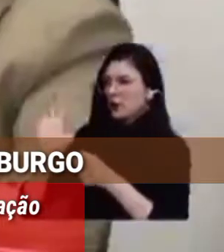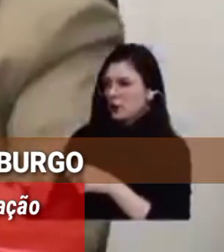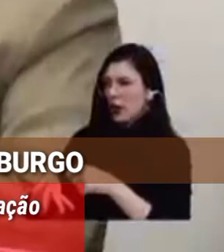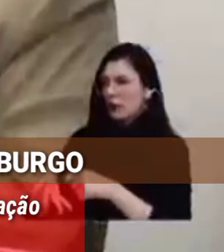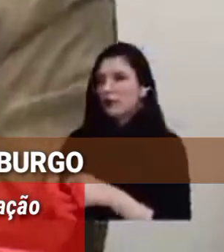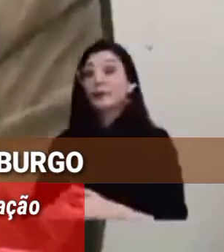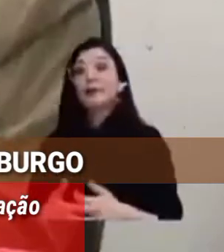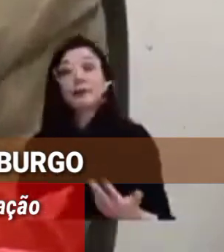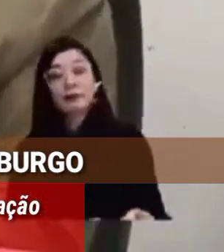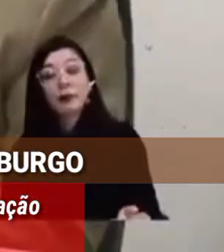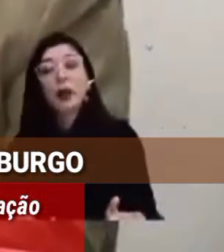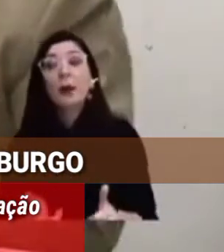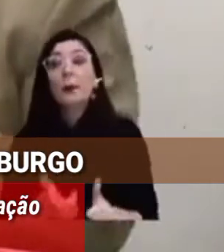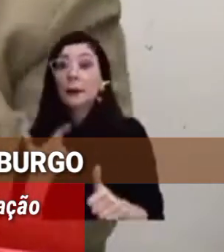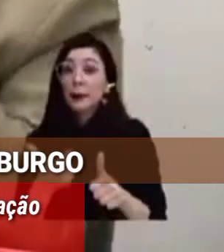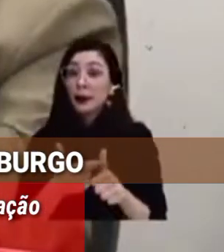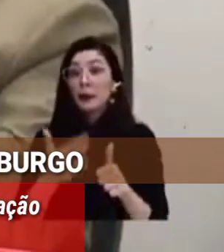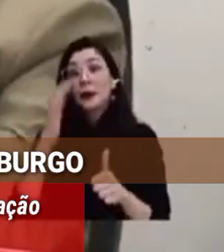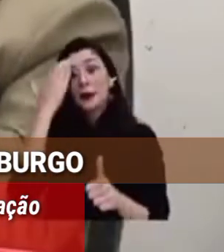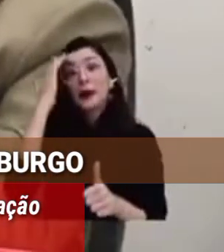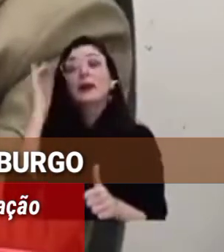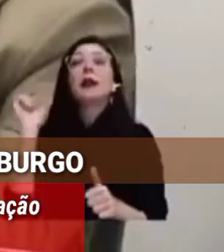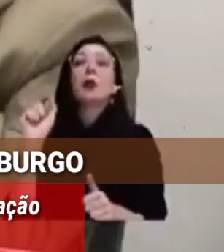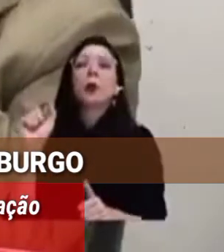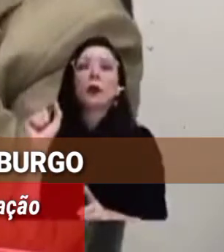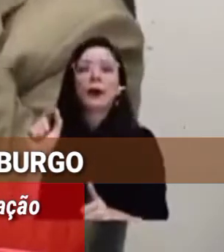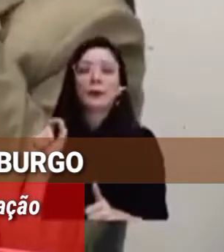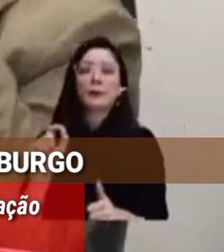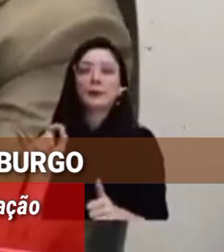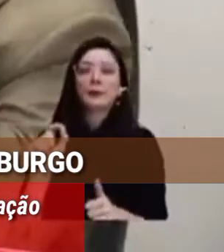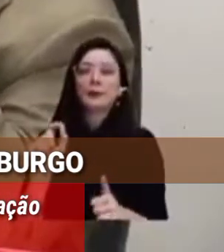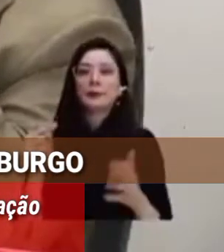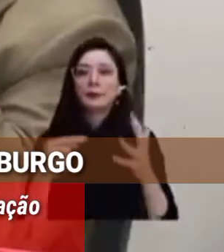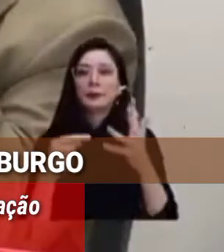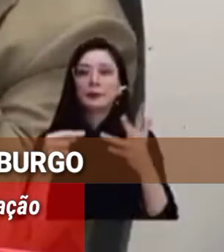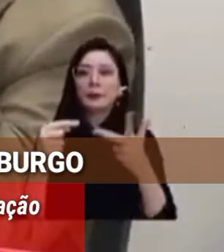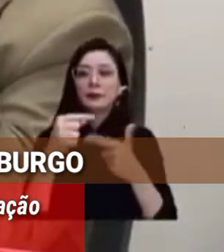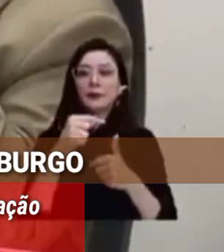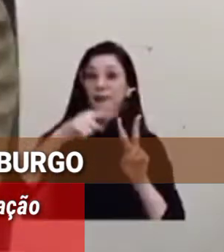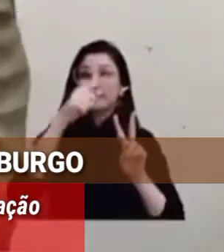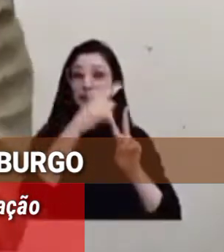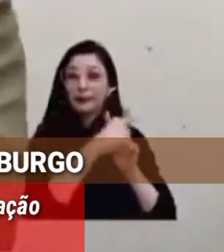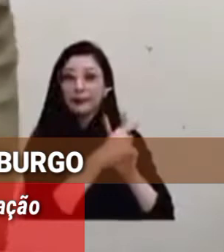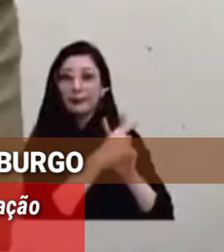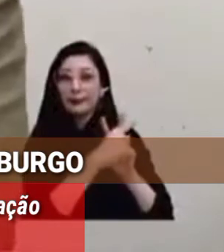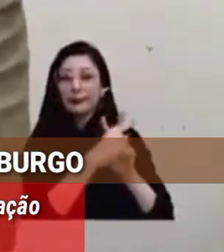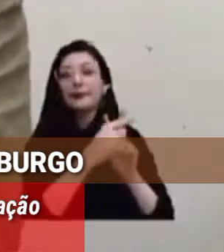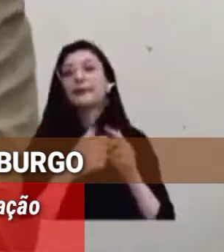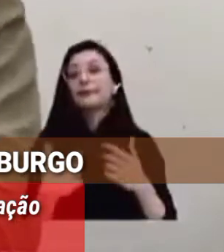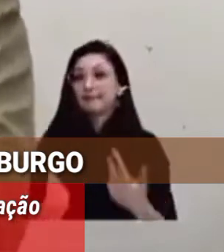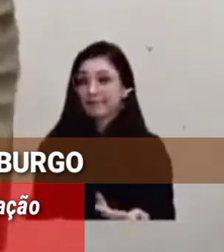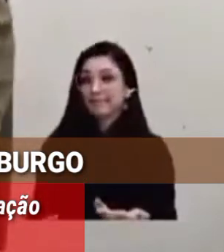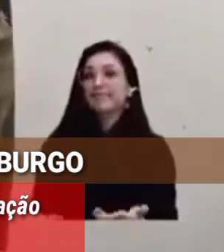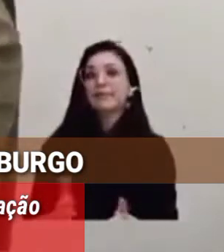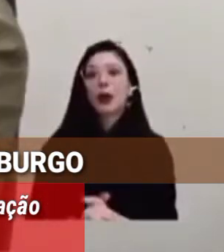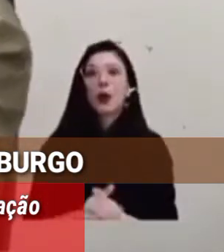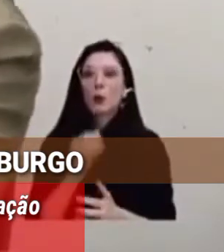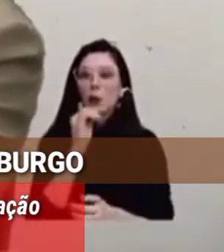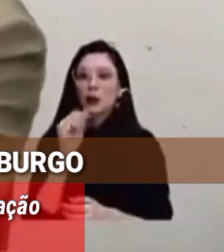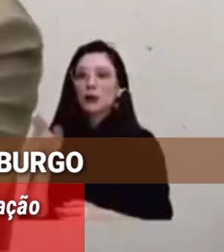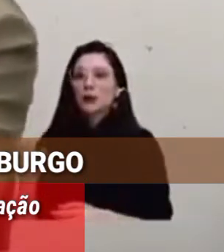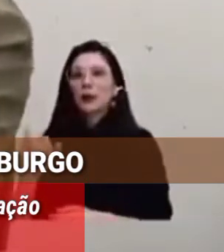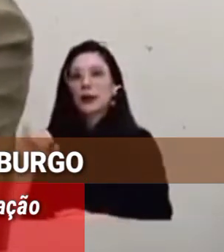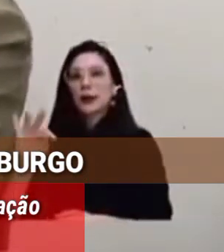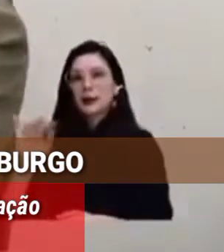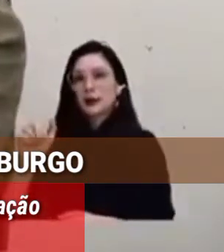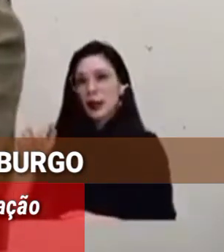Olha só, Maico, primeiro a gente tem que entender algumas questões relacionadas a isso, né? Com relação à Itapemirim Group